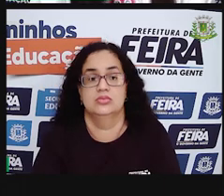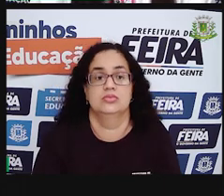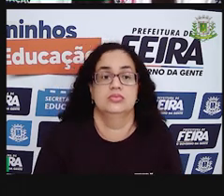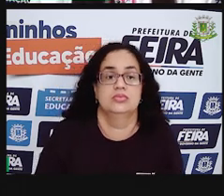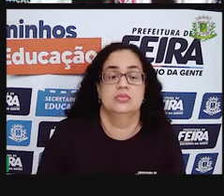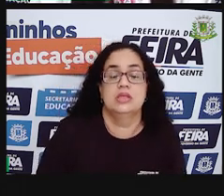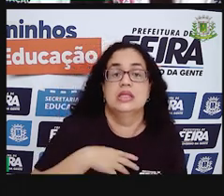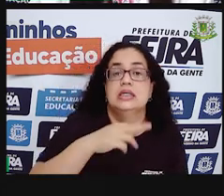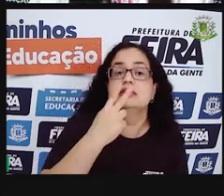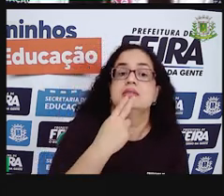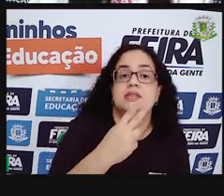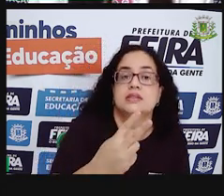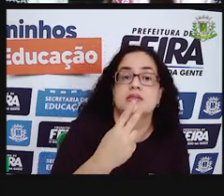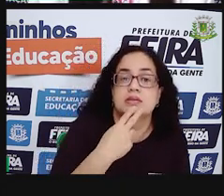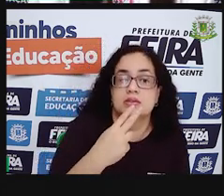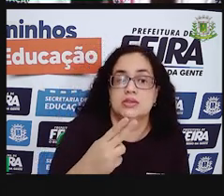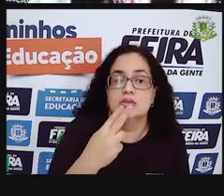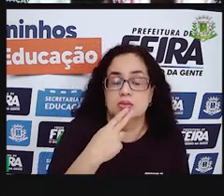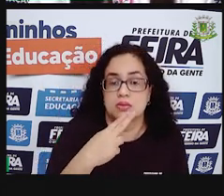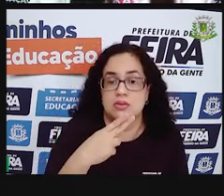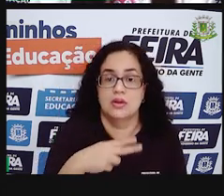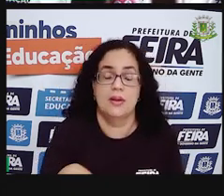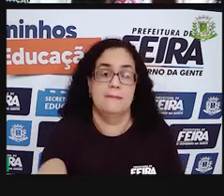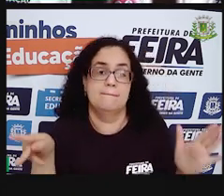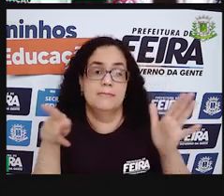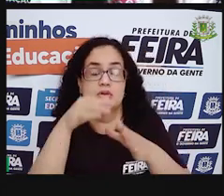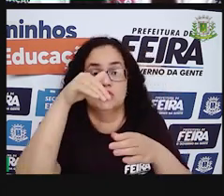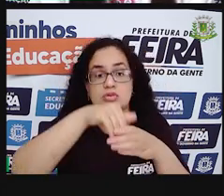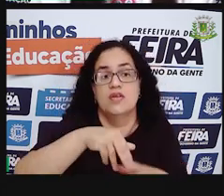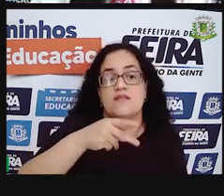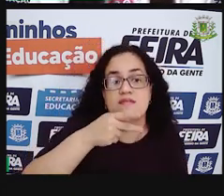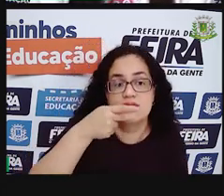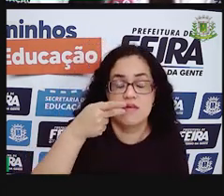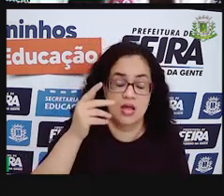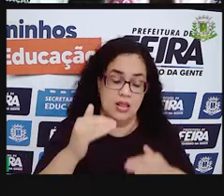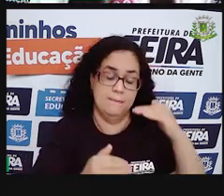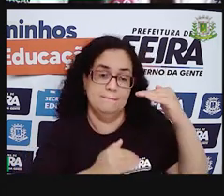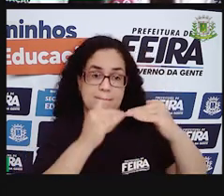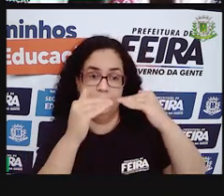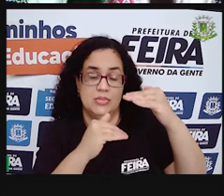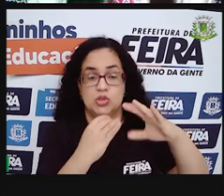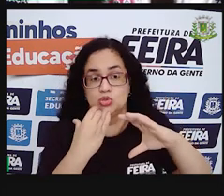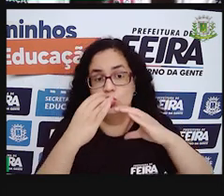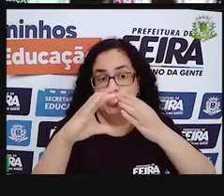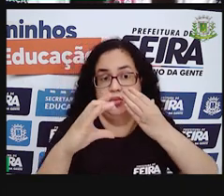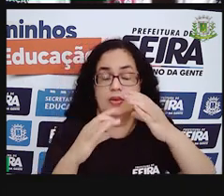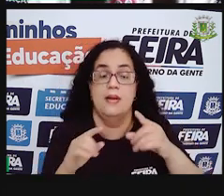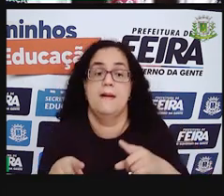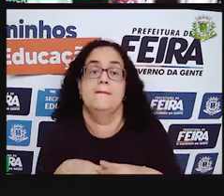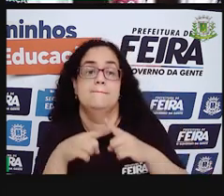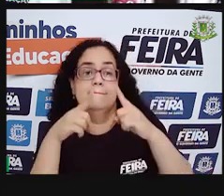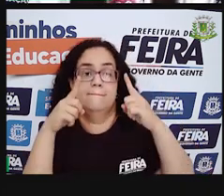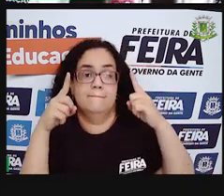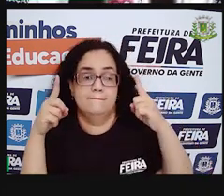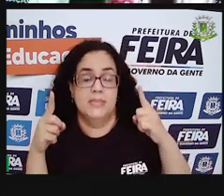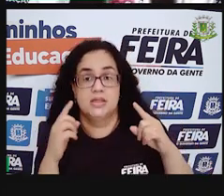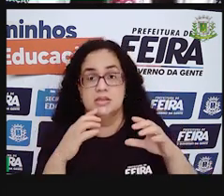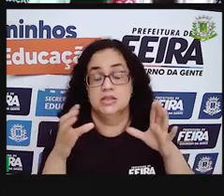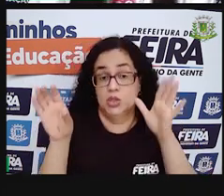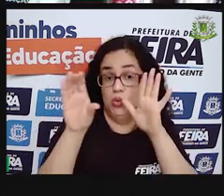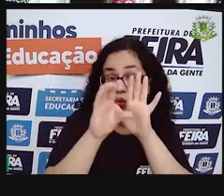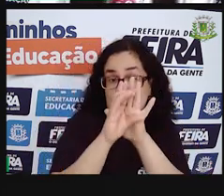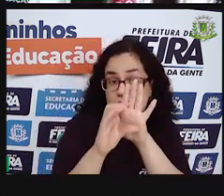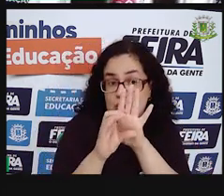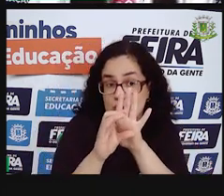expressões dessa língua romanês dentro da sua fala e no seu processo de comunicação. Mas há aquelas